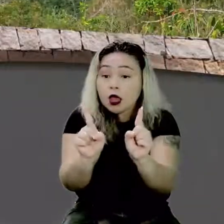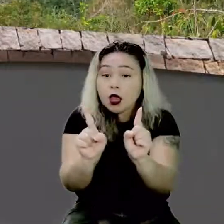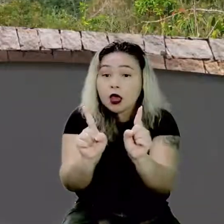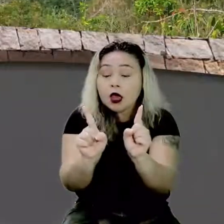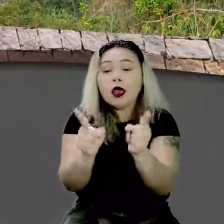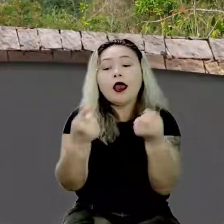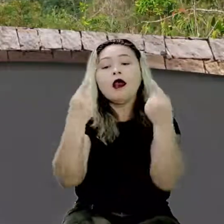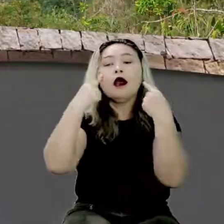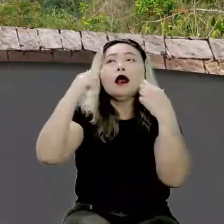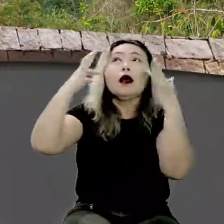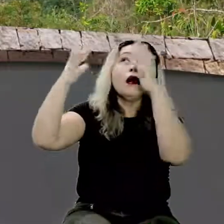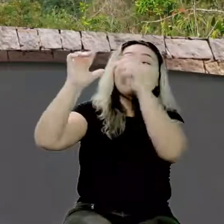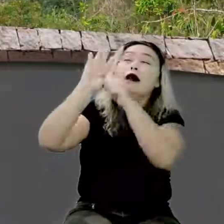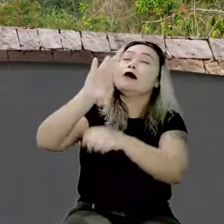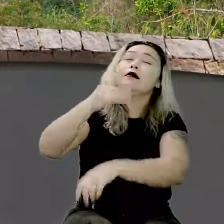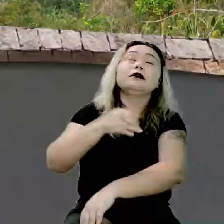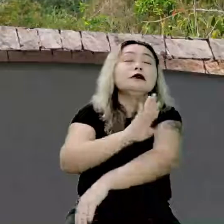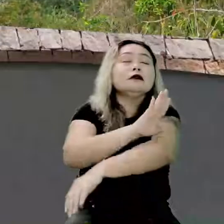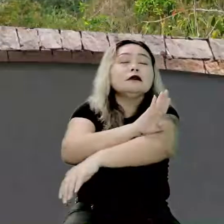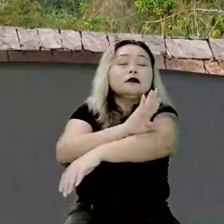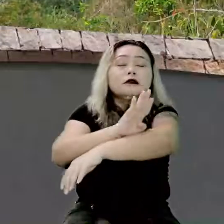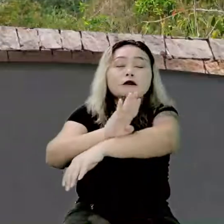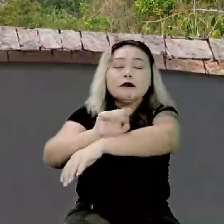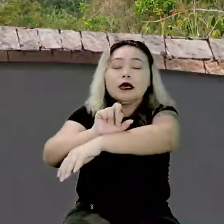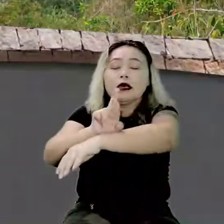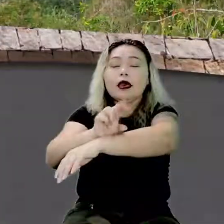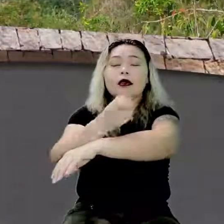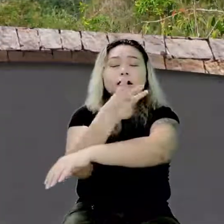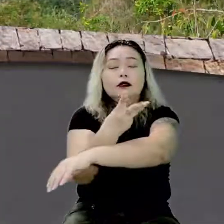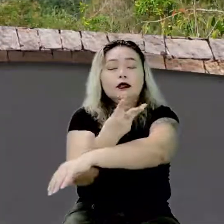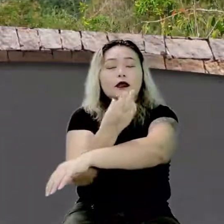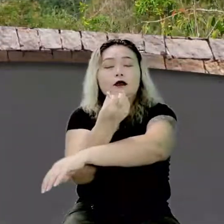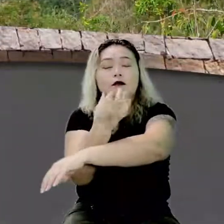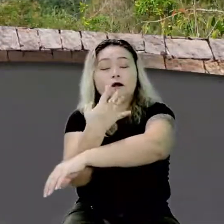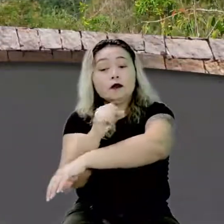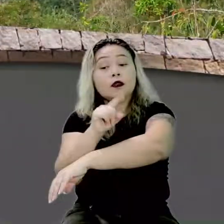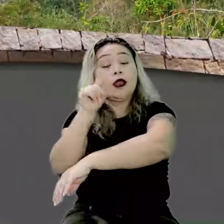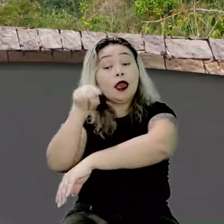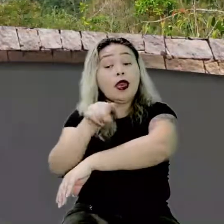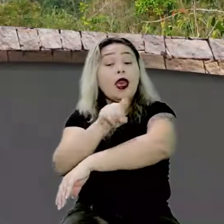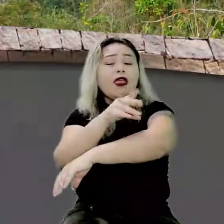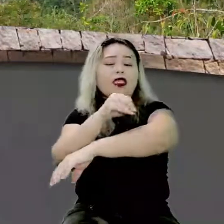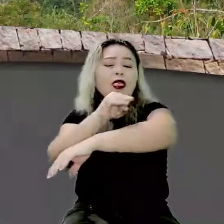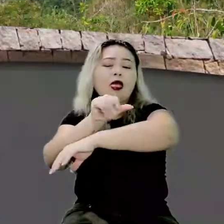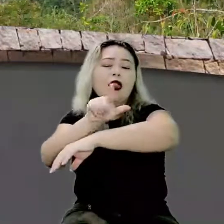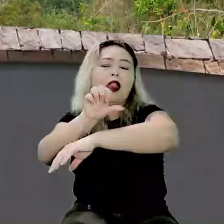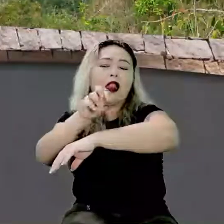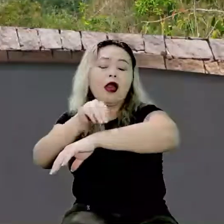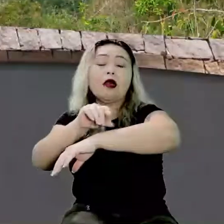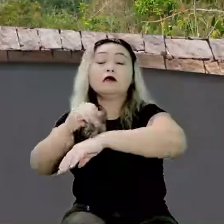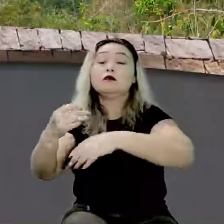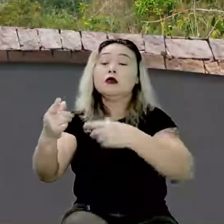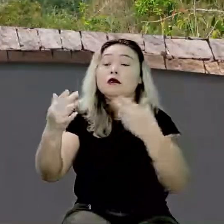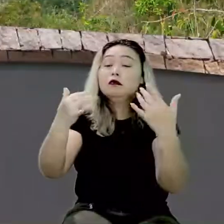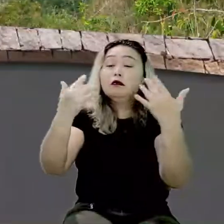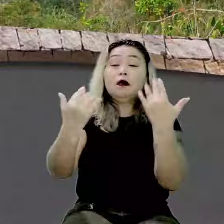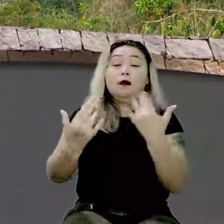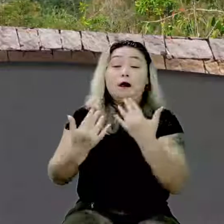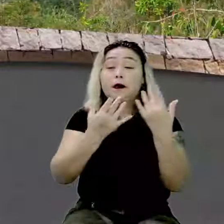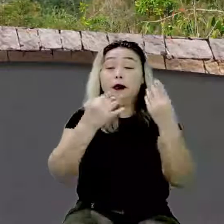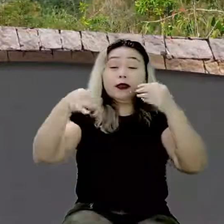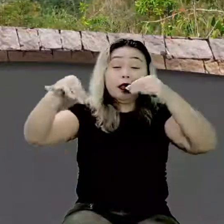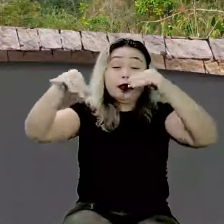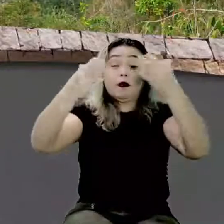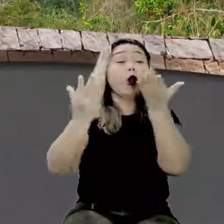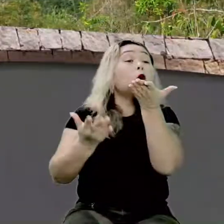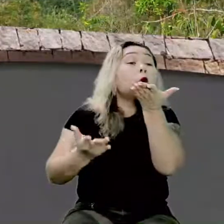essa BR-364 sem asfalto. Quando não era muita lama, era muita poeira. Estão